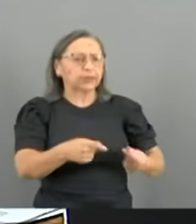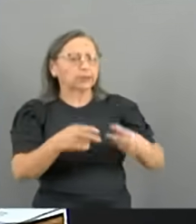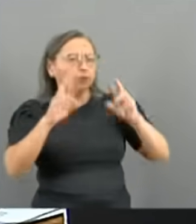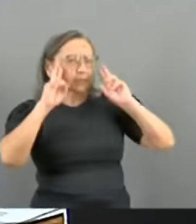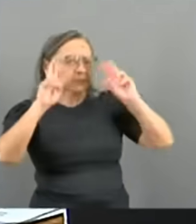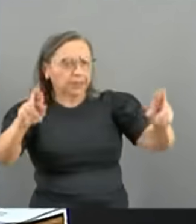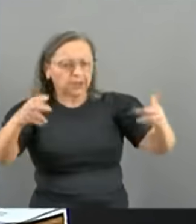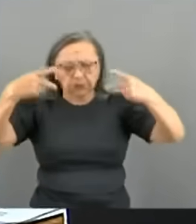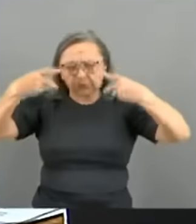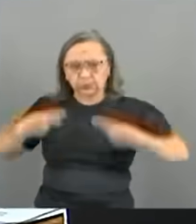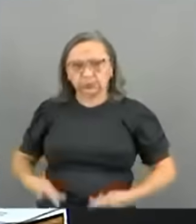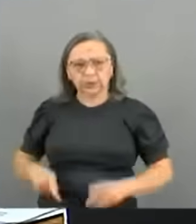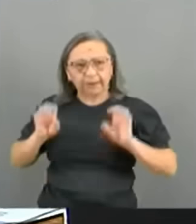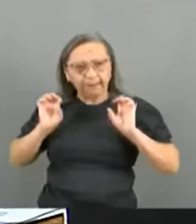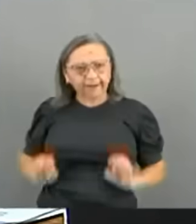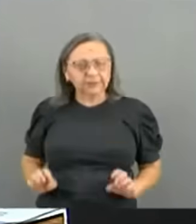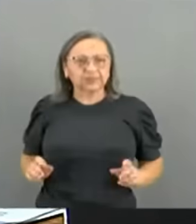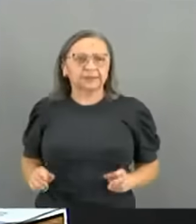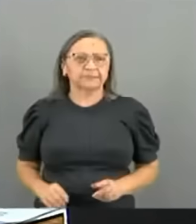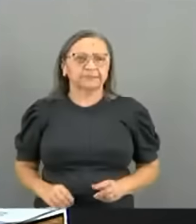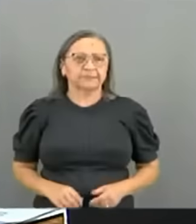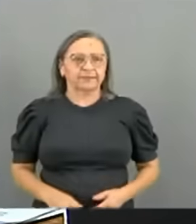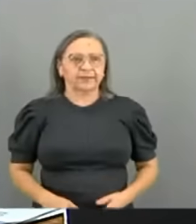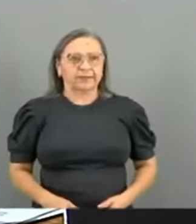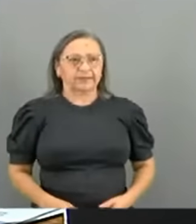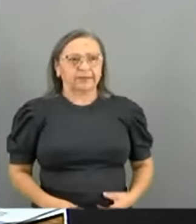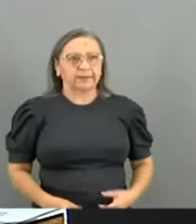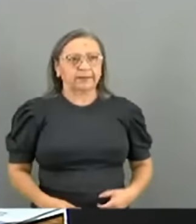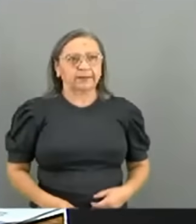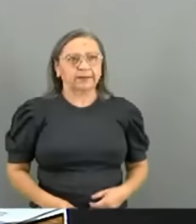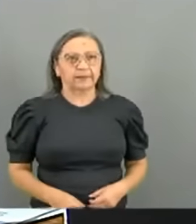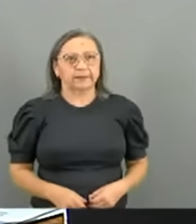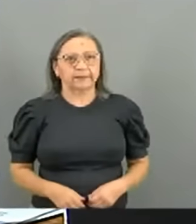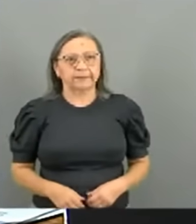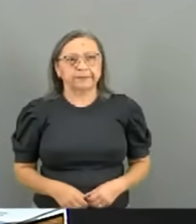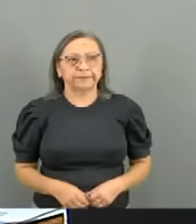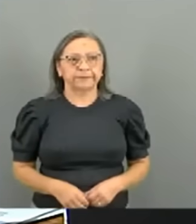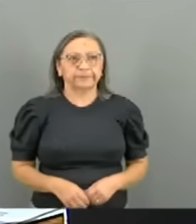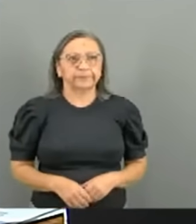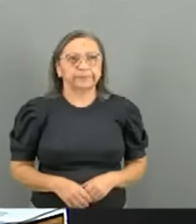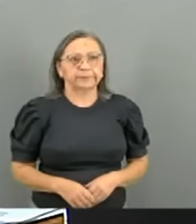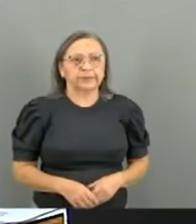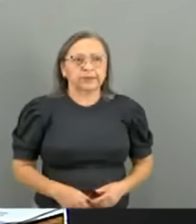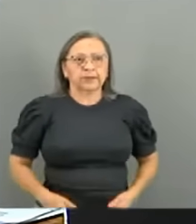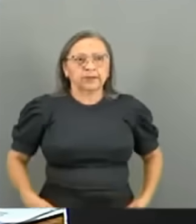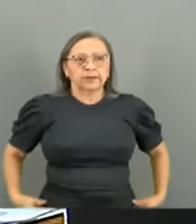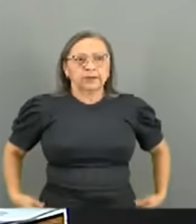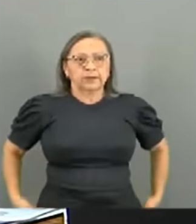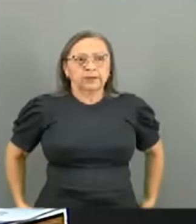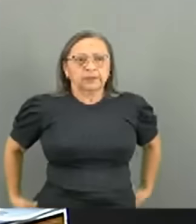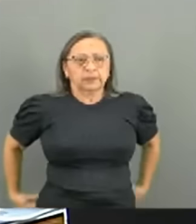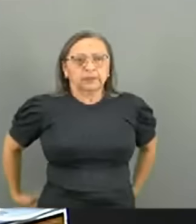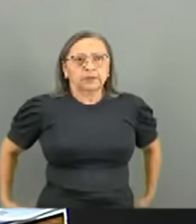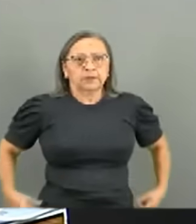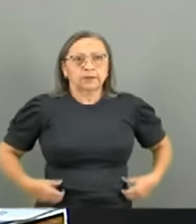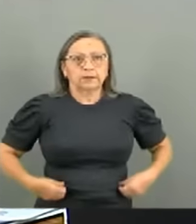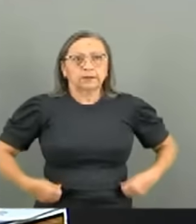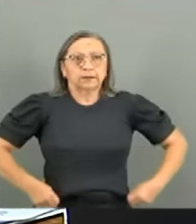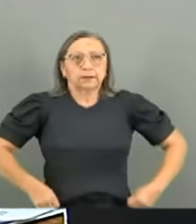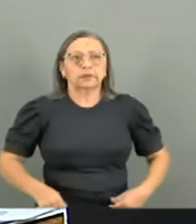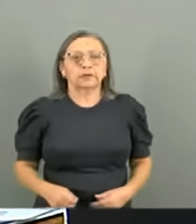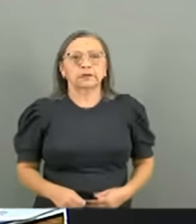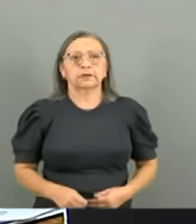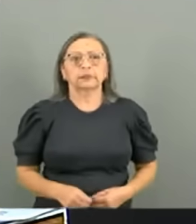respeito a essa casa. Ele está encerrando. Ele está encerrando. Último questionamento. O senhor falou aqui chegando do respeito a essa casa